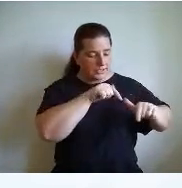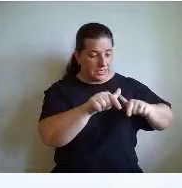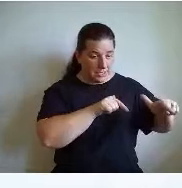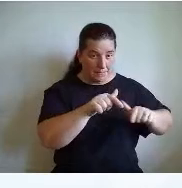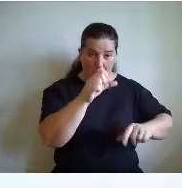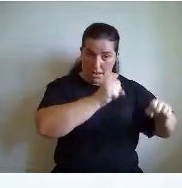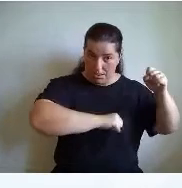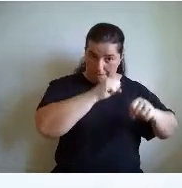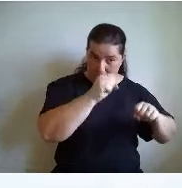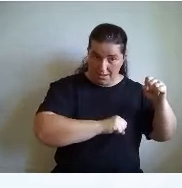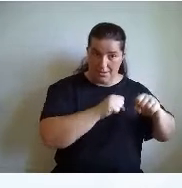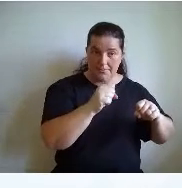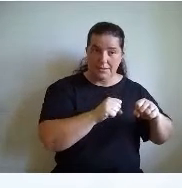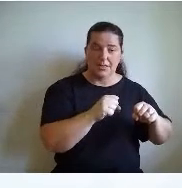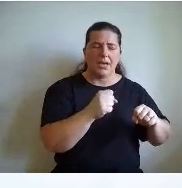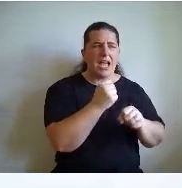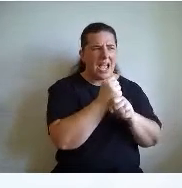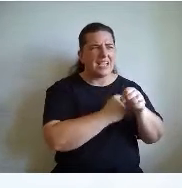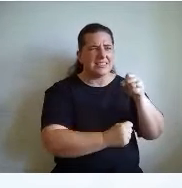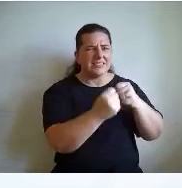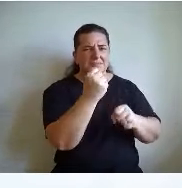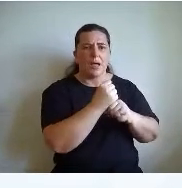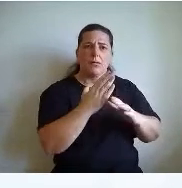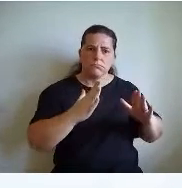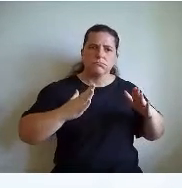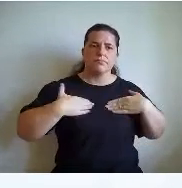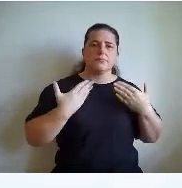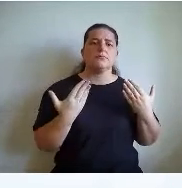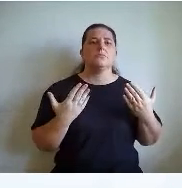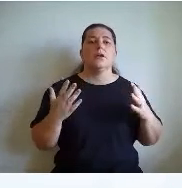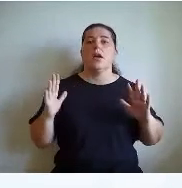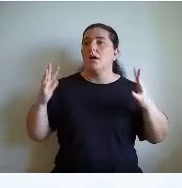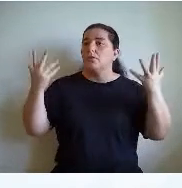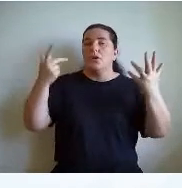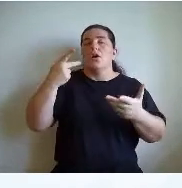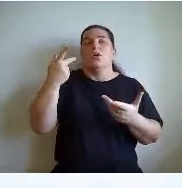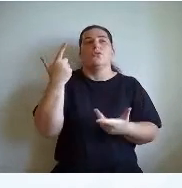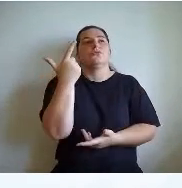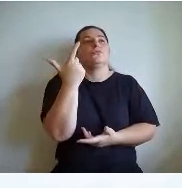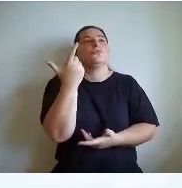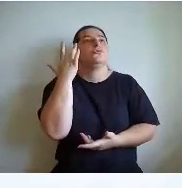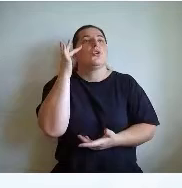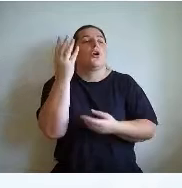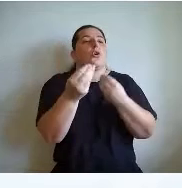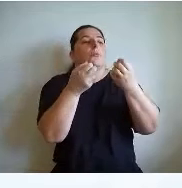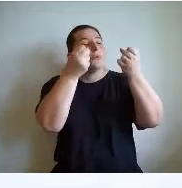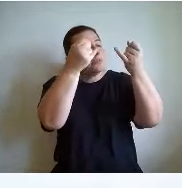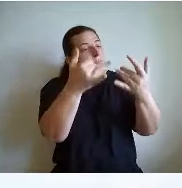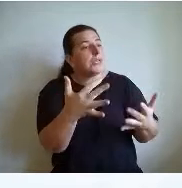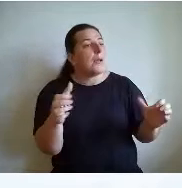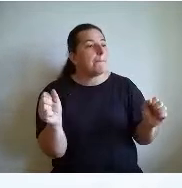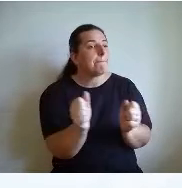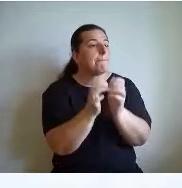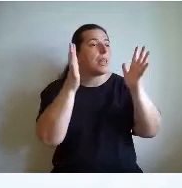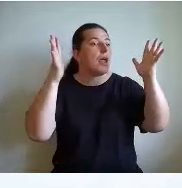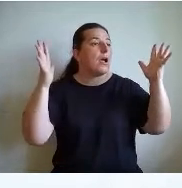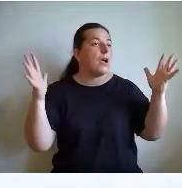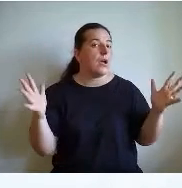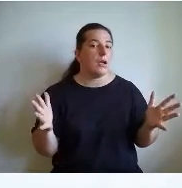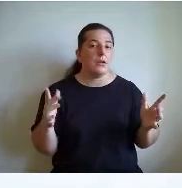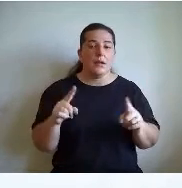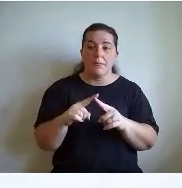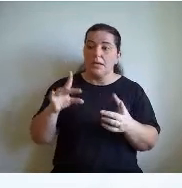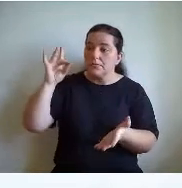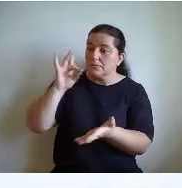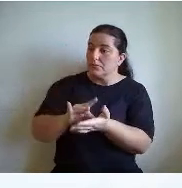passado. Aconteceu, não sei como te falar se é um milagre, mas aconteceu um fato